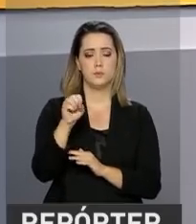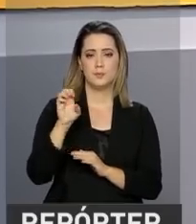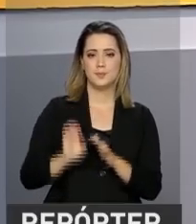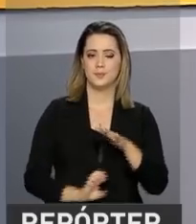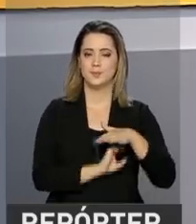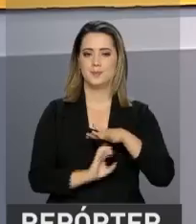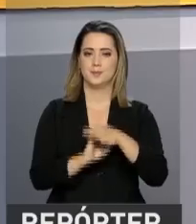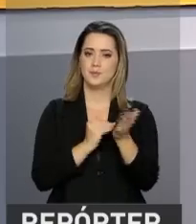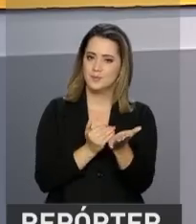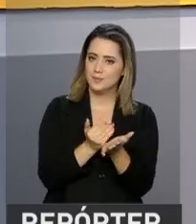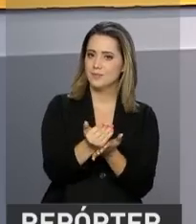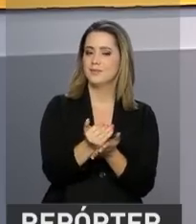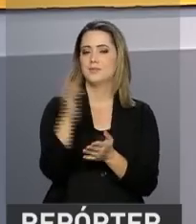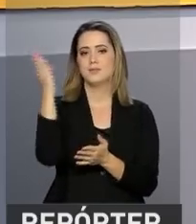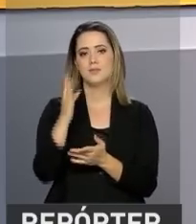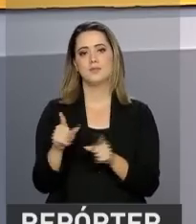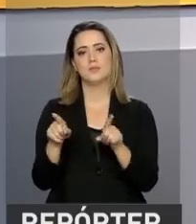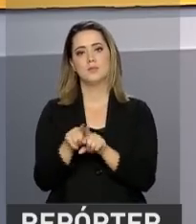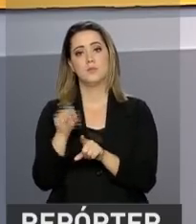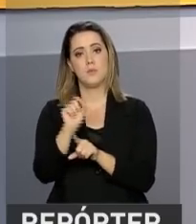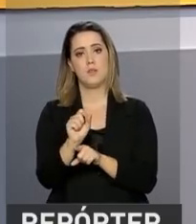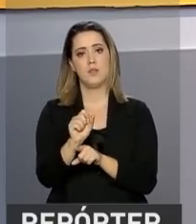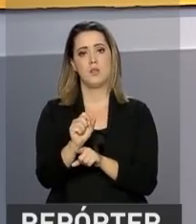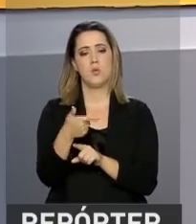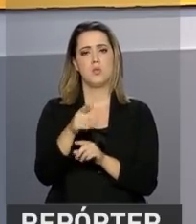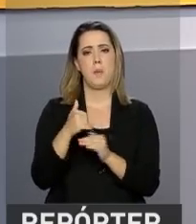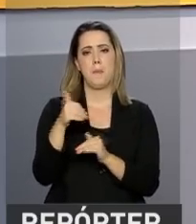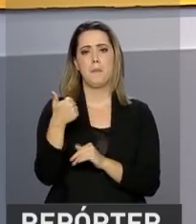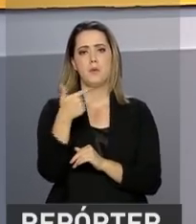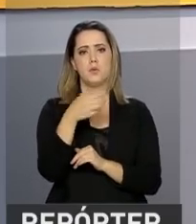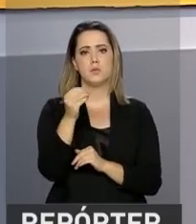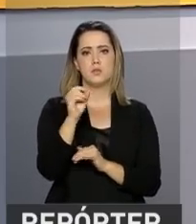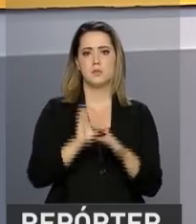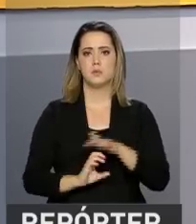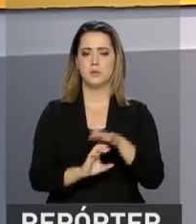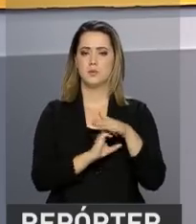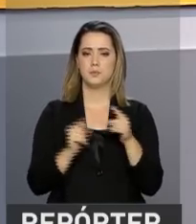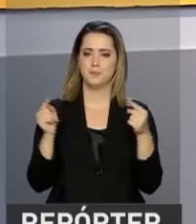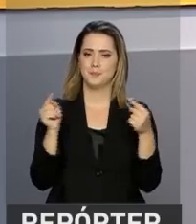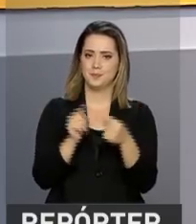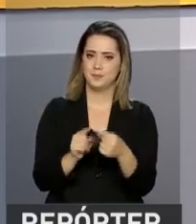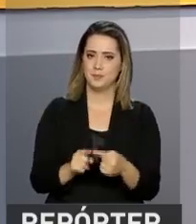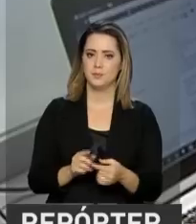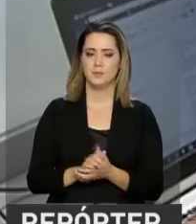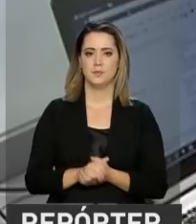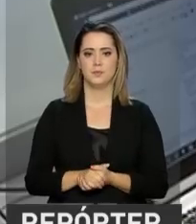mais de 180 Empreendimentos brasileiros e estrangeiros e gerou cerca de 1200 empregos